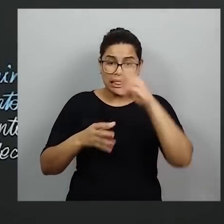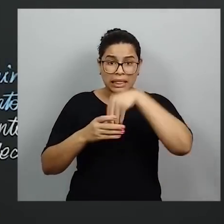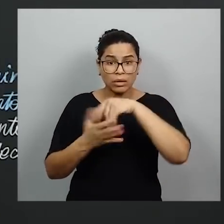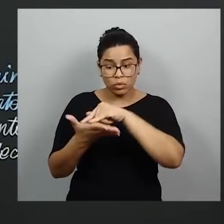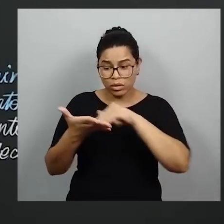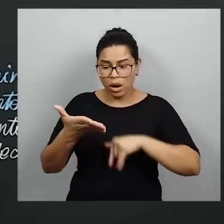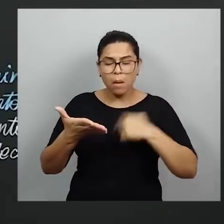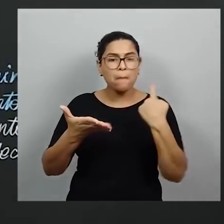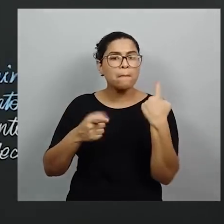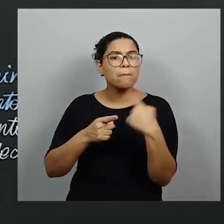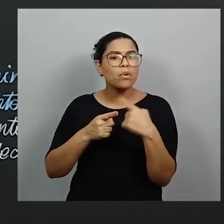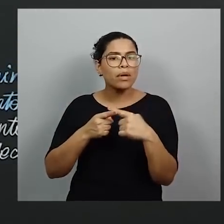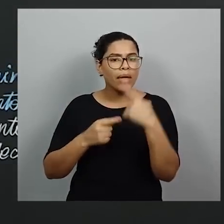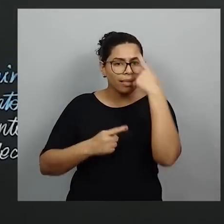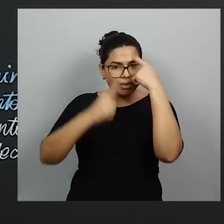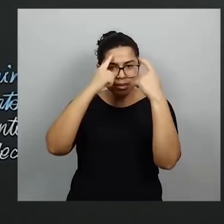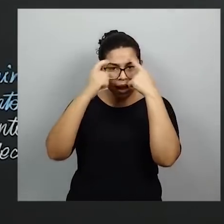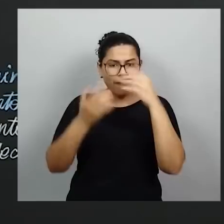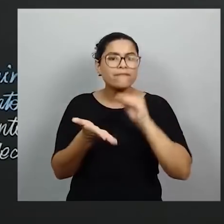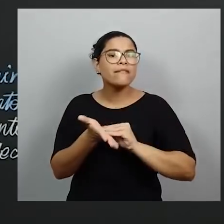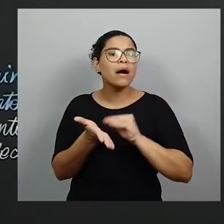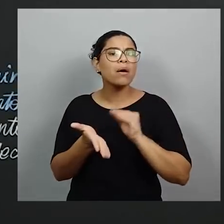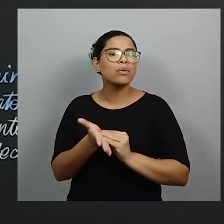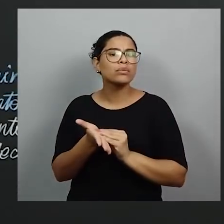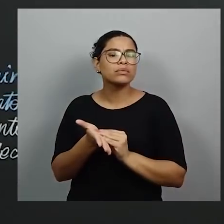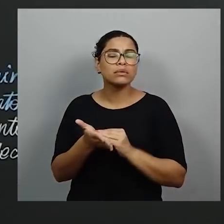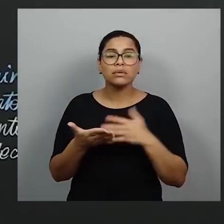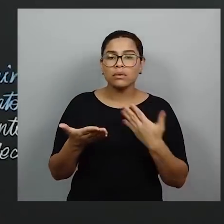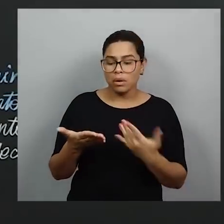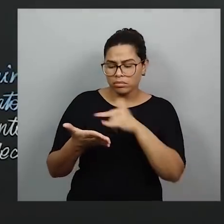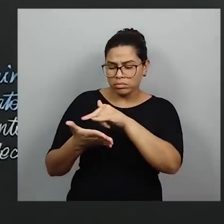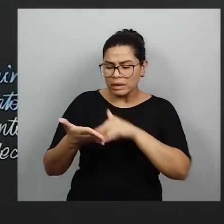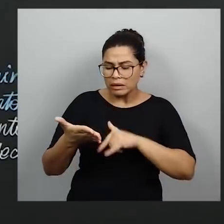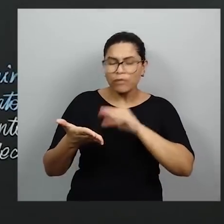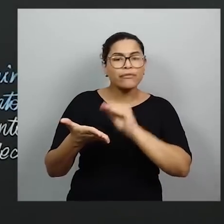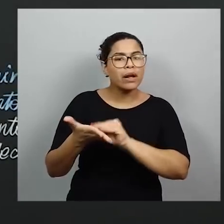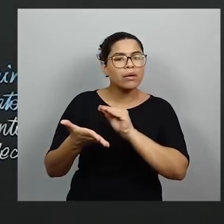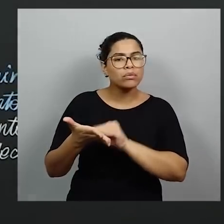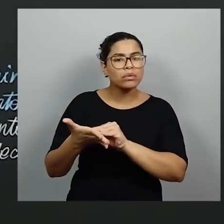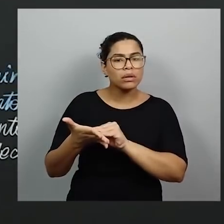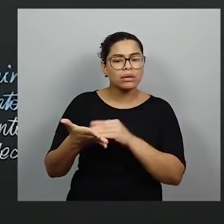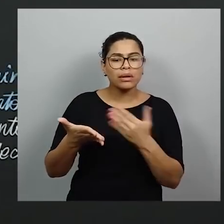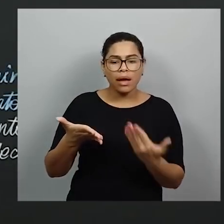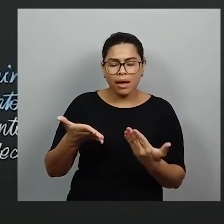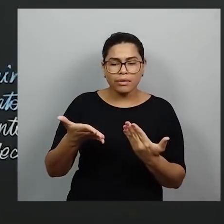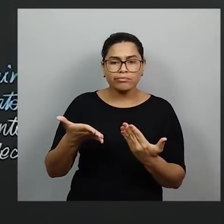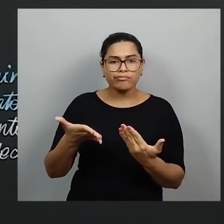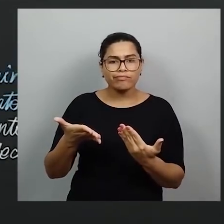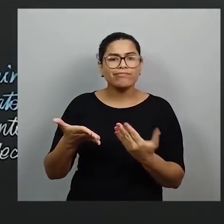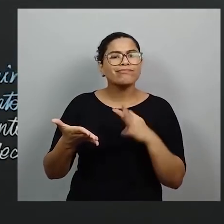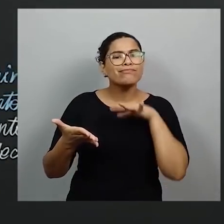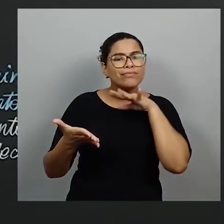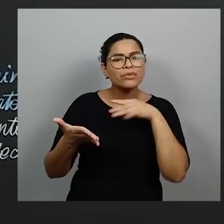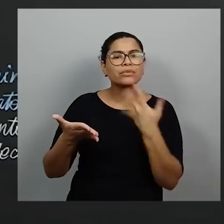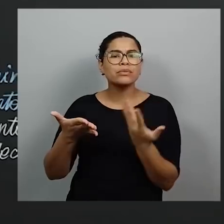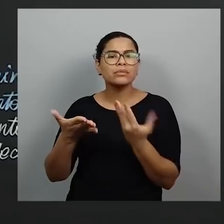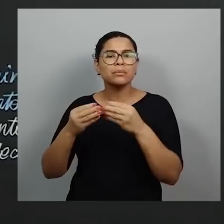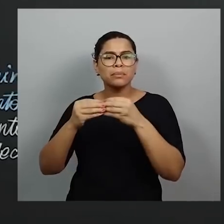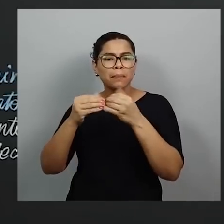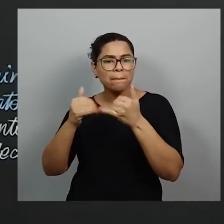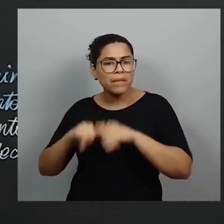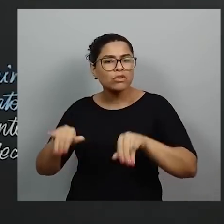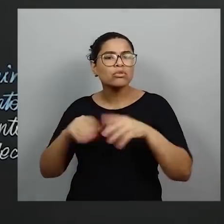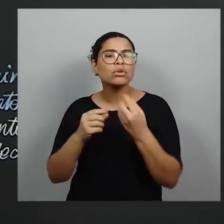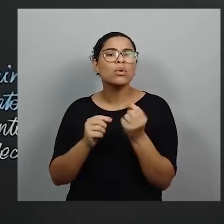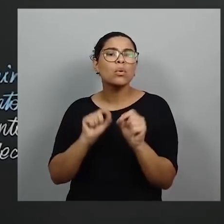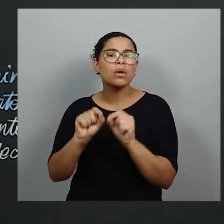porque muitas vezes as ideias podem ficar incompletas. E quando o seu texto fica incompleto, a gente prejudica uma função importantíssima da linguagem,